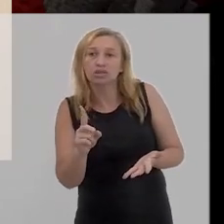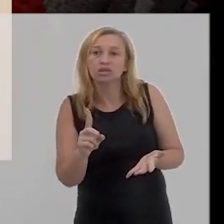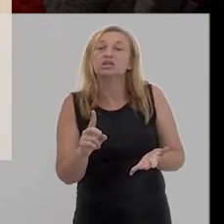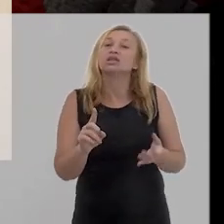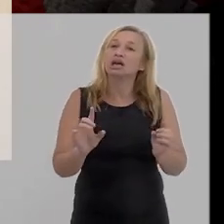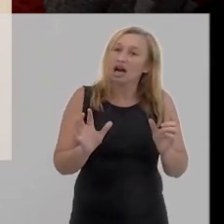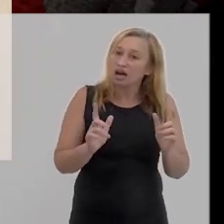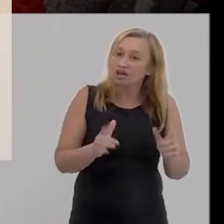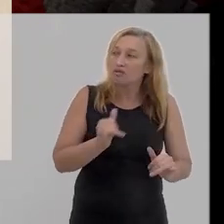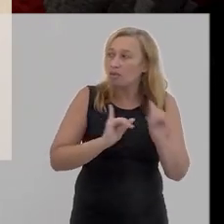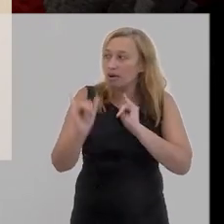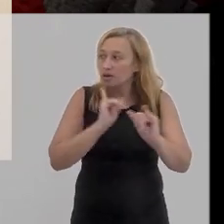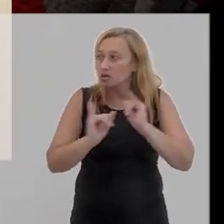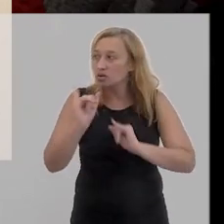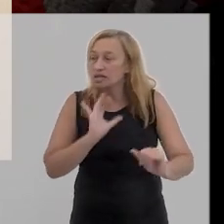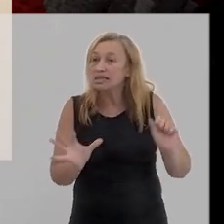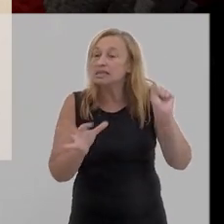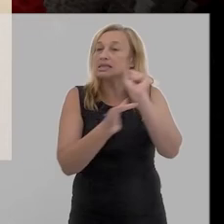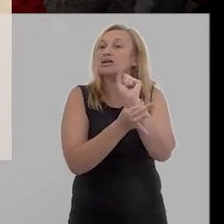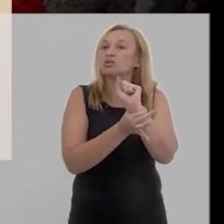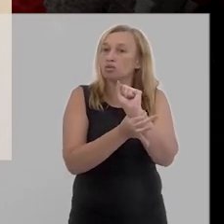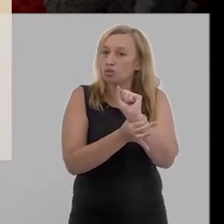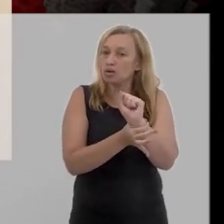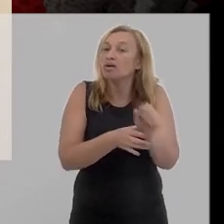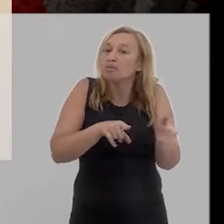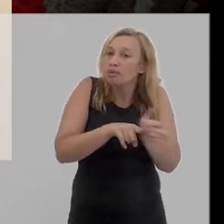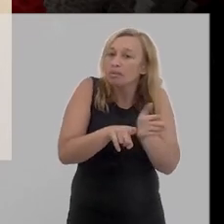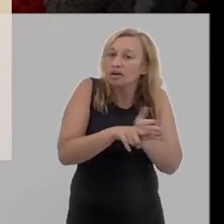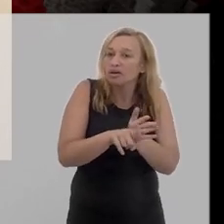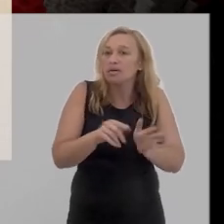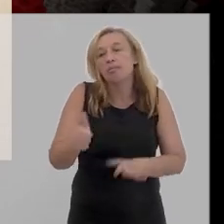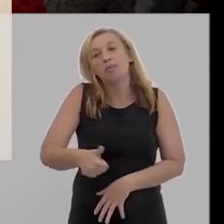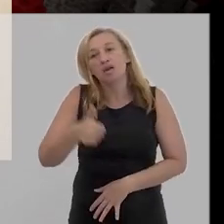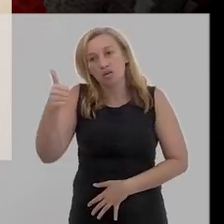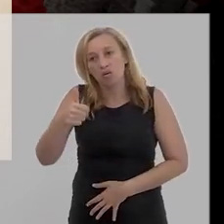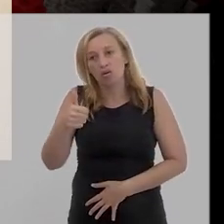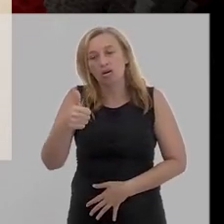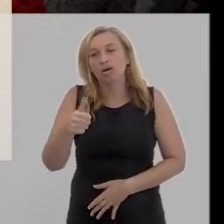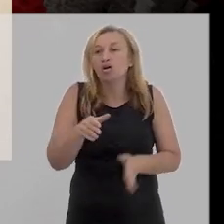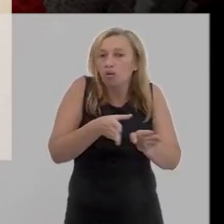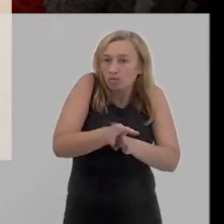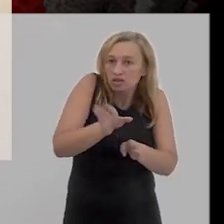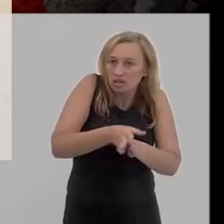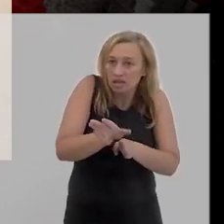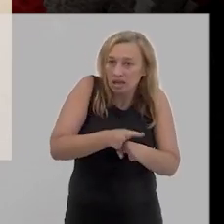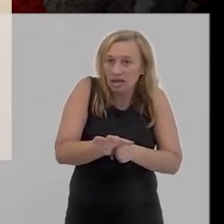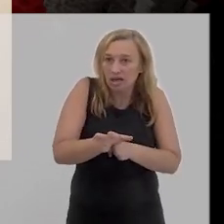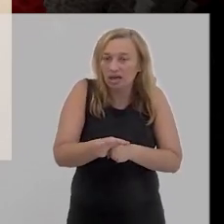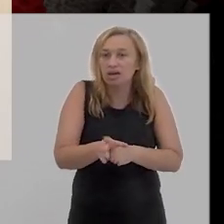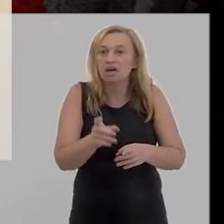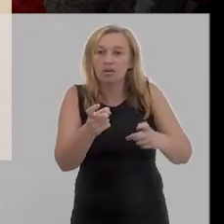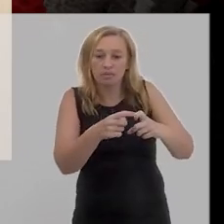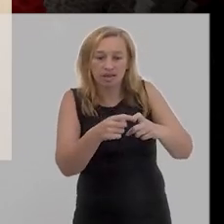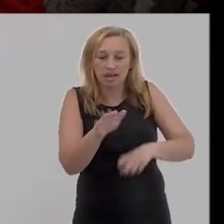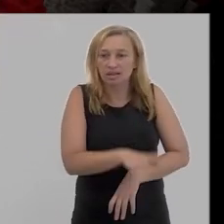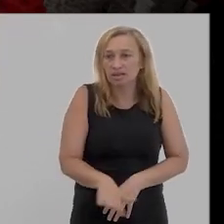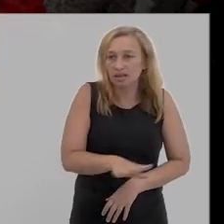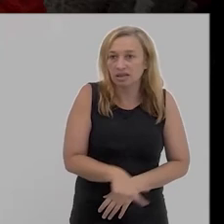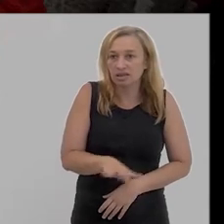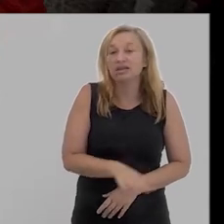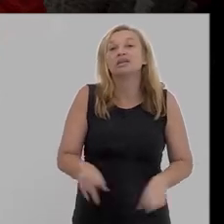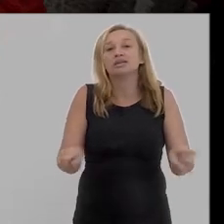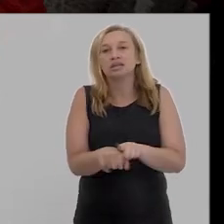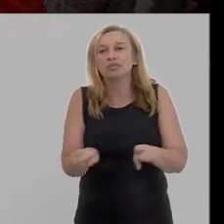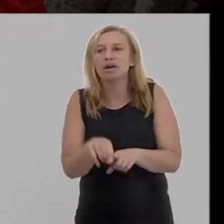existem fontes seguras para consulta e nada, ninguém melhor do que isso para orientar do que o próprio pediatra. É